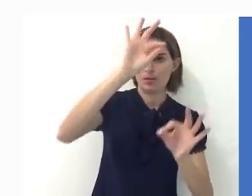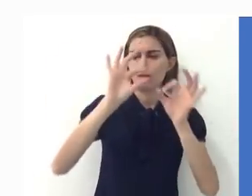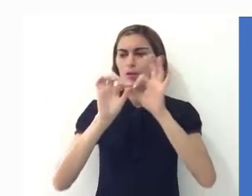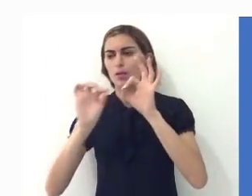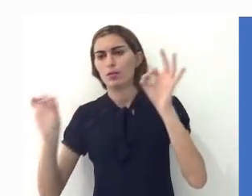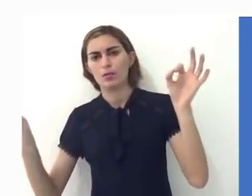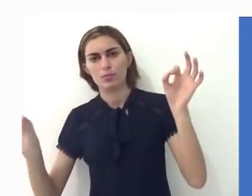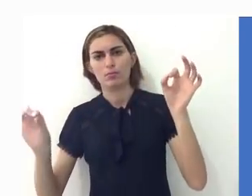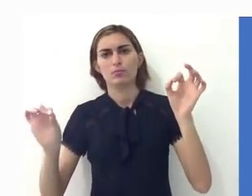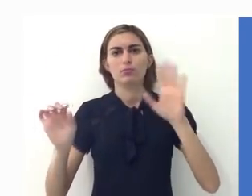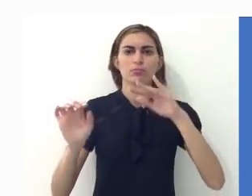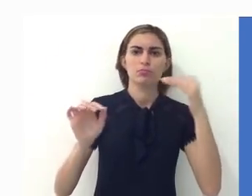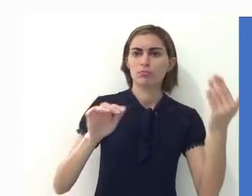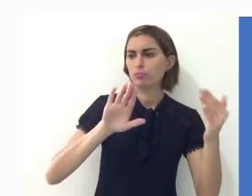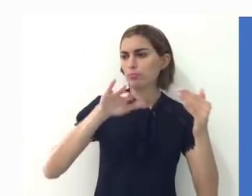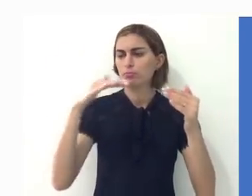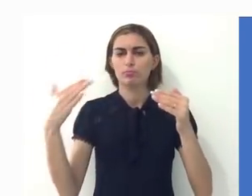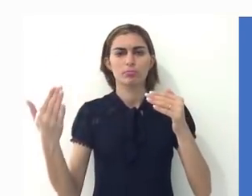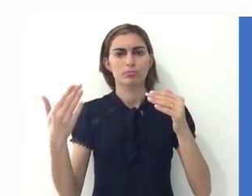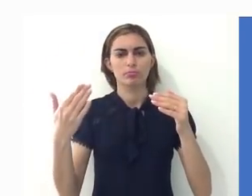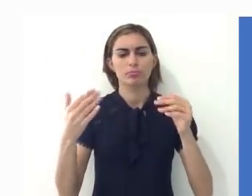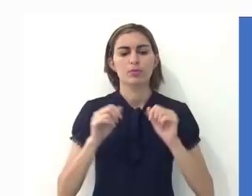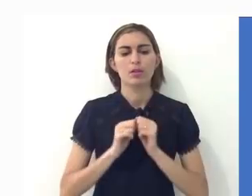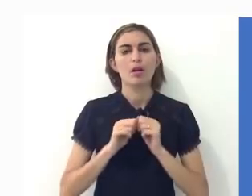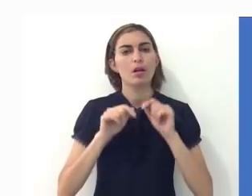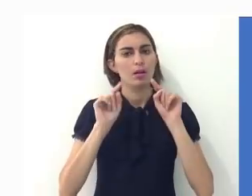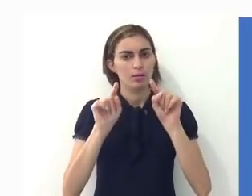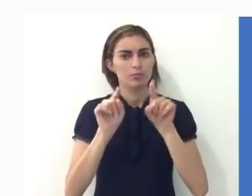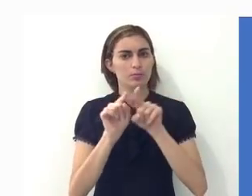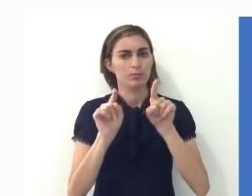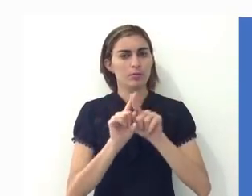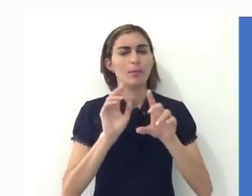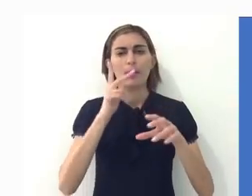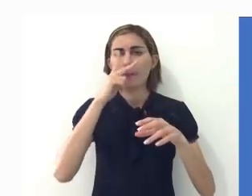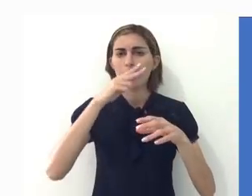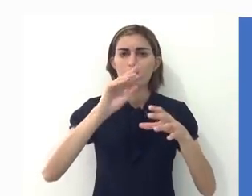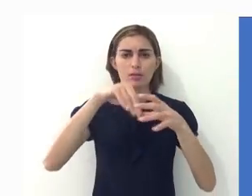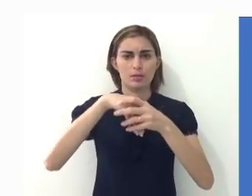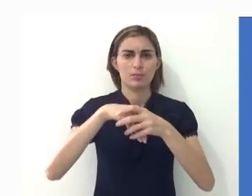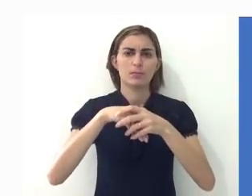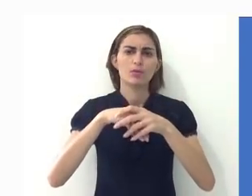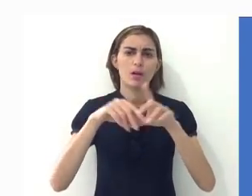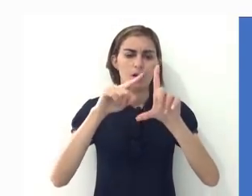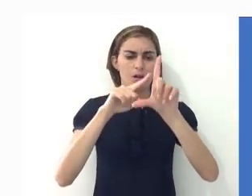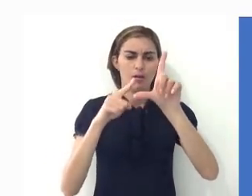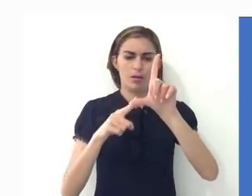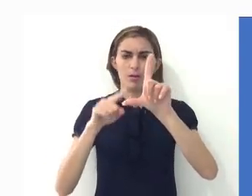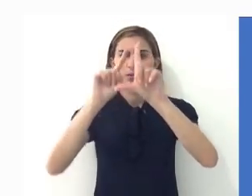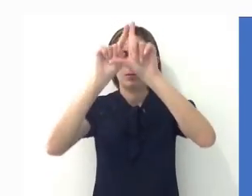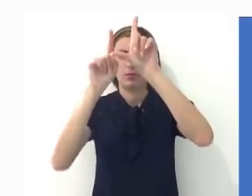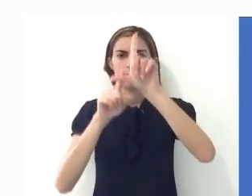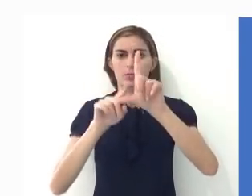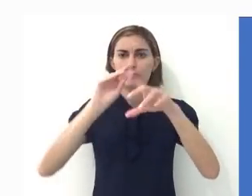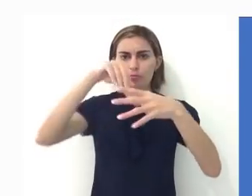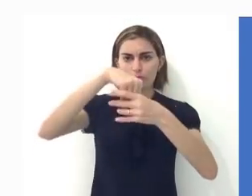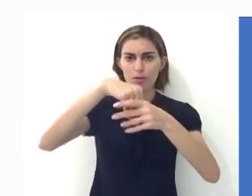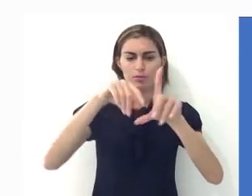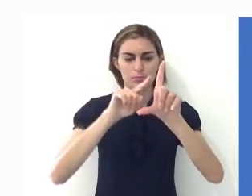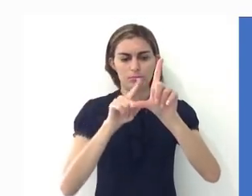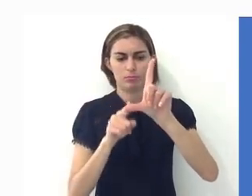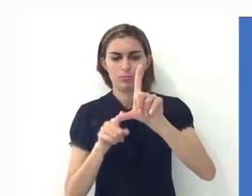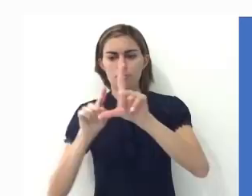congruentes, perpendiculares entre si no ponto médio e estão contidas nas bissetrizes dos ângulos